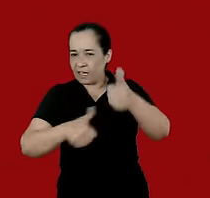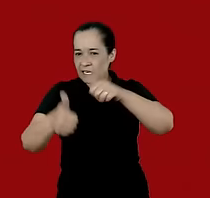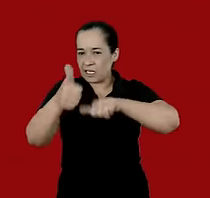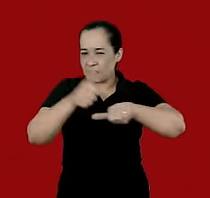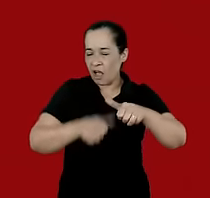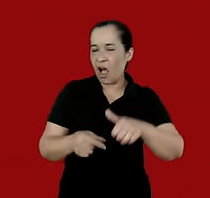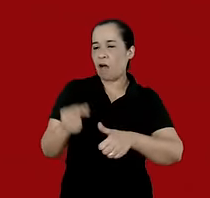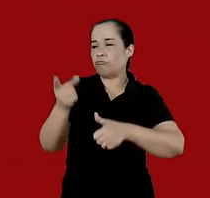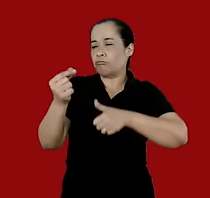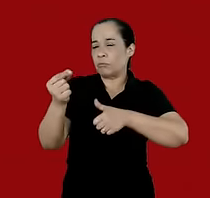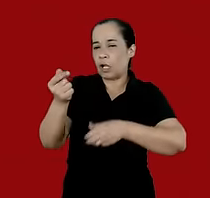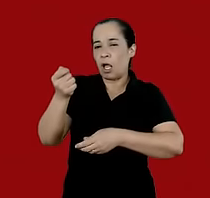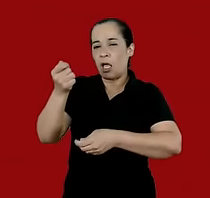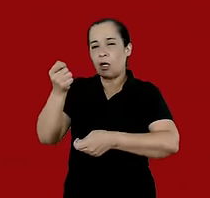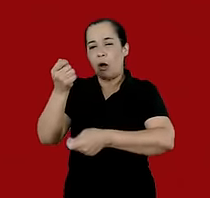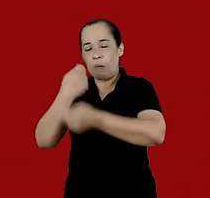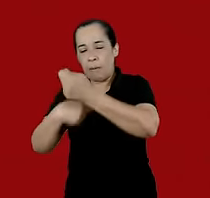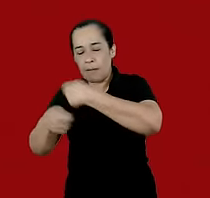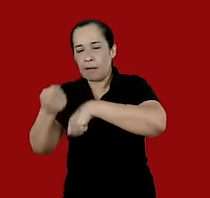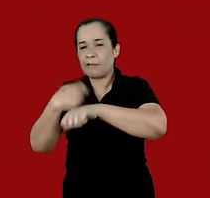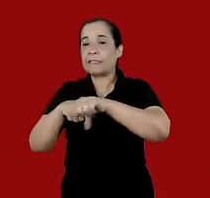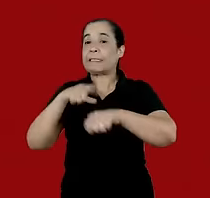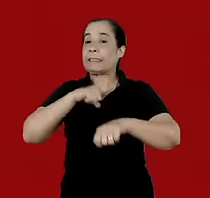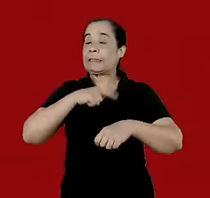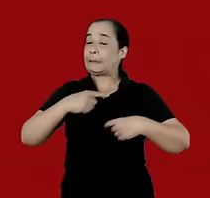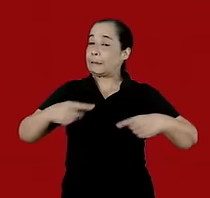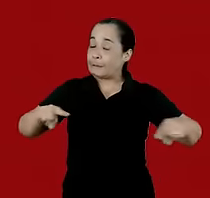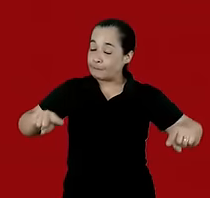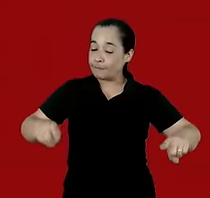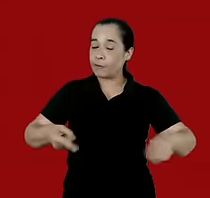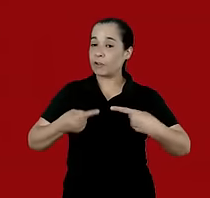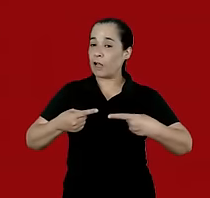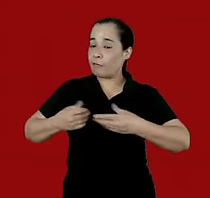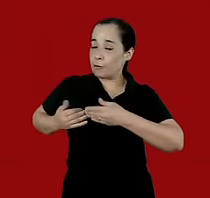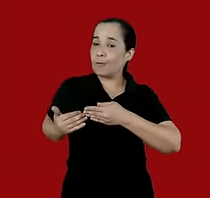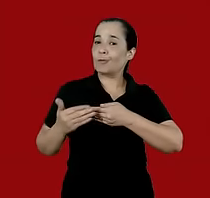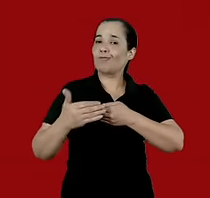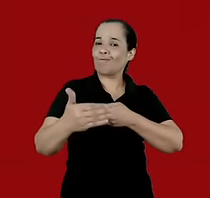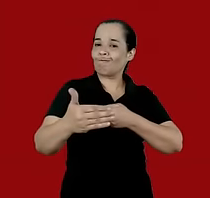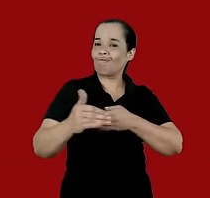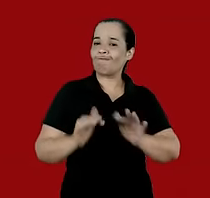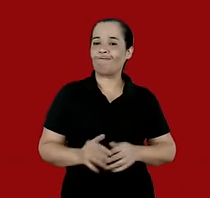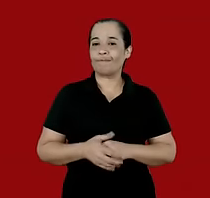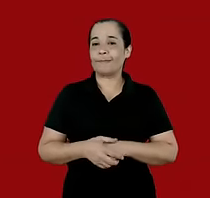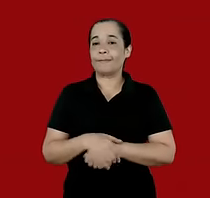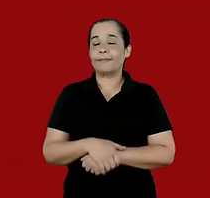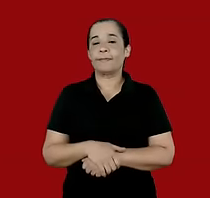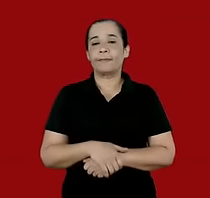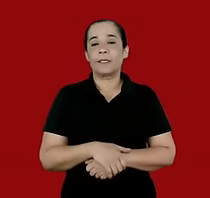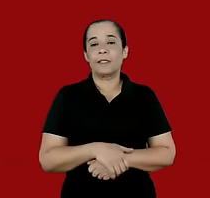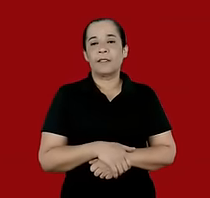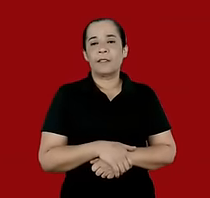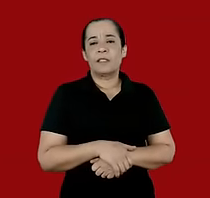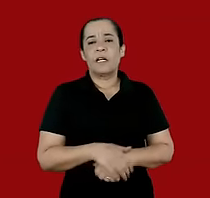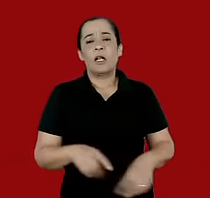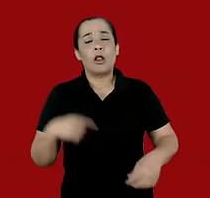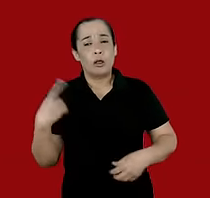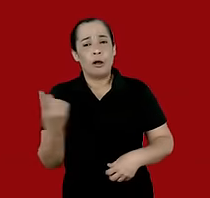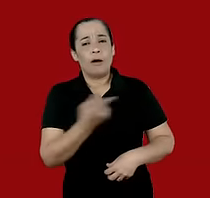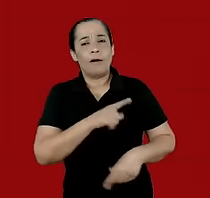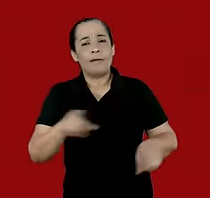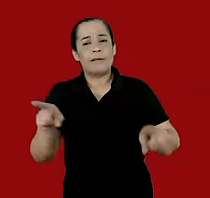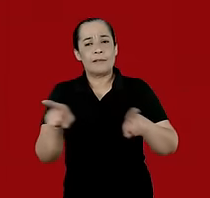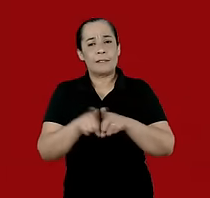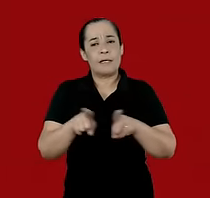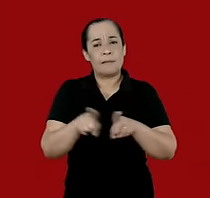e a gente vê que a gente tem um desafio grande eh pela frente eh a gente faz também um pouco olhando